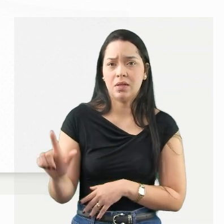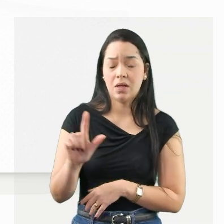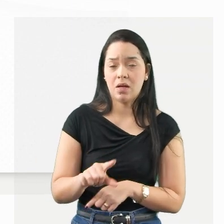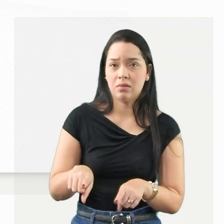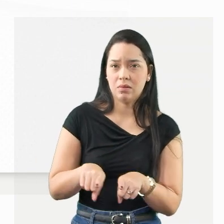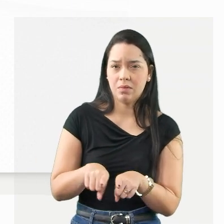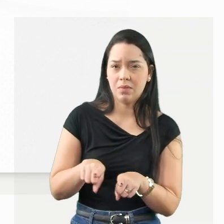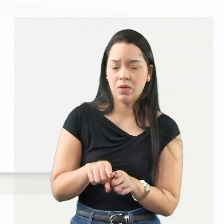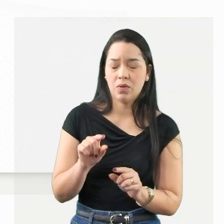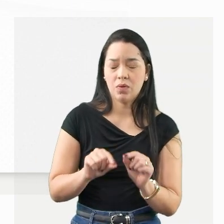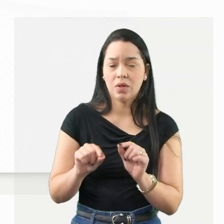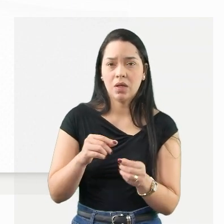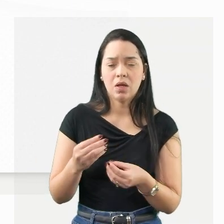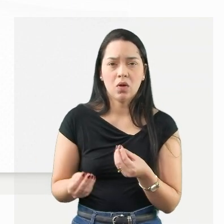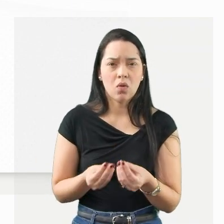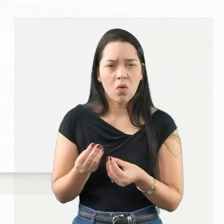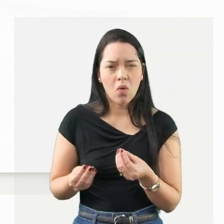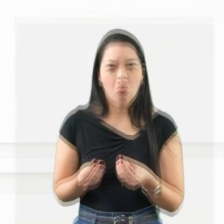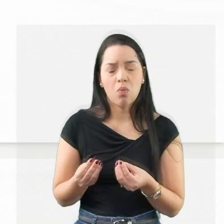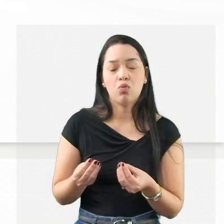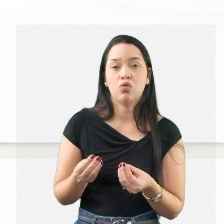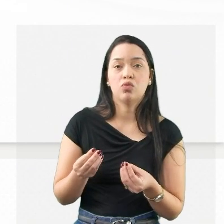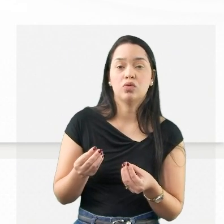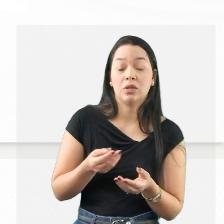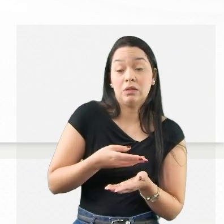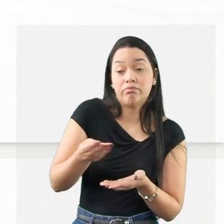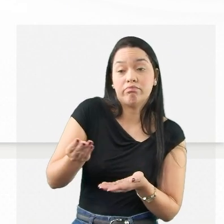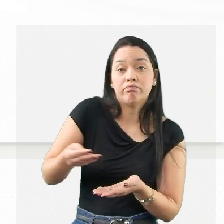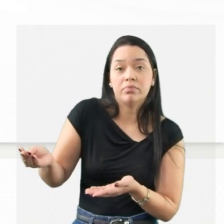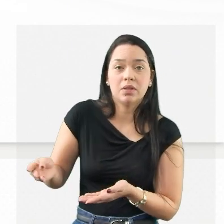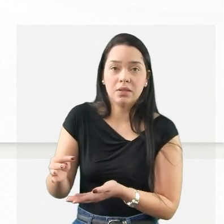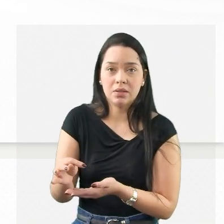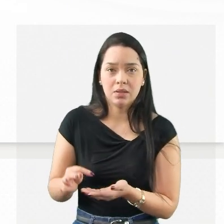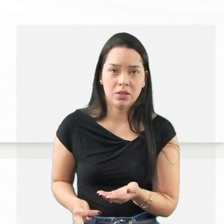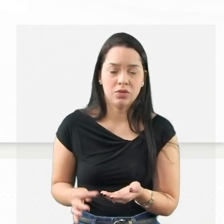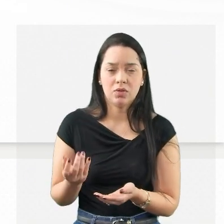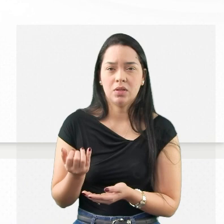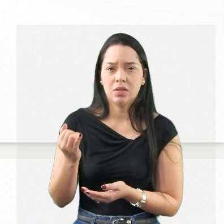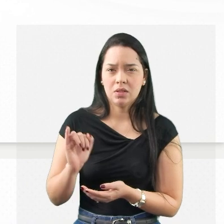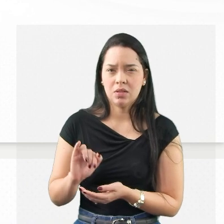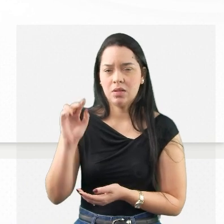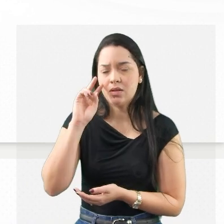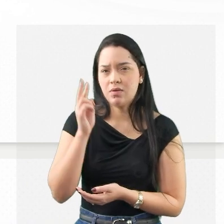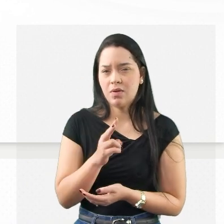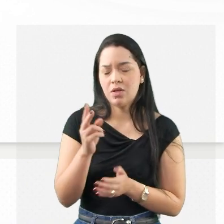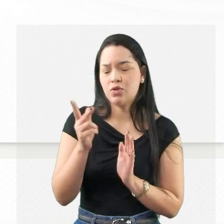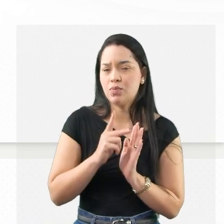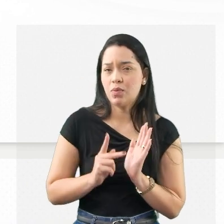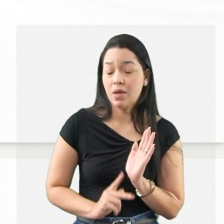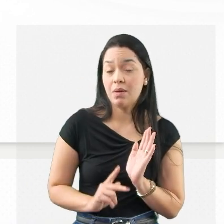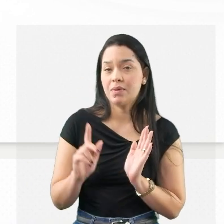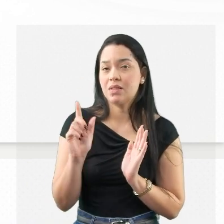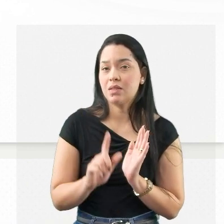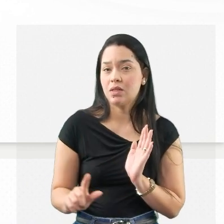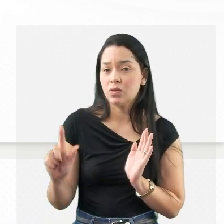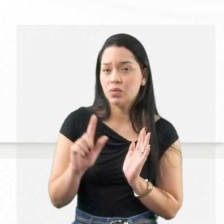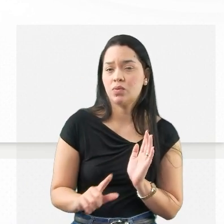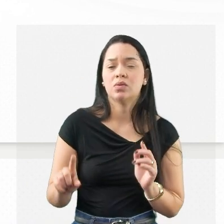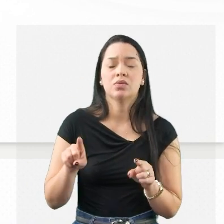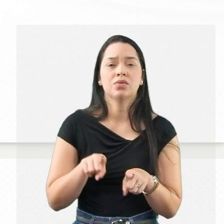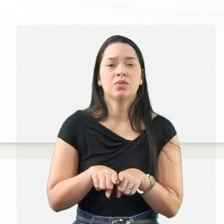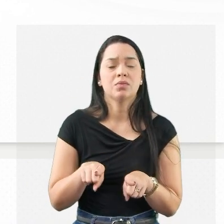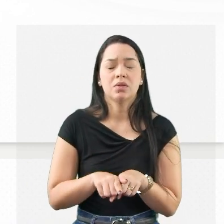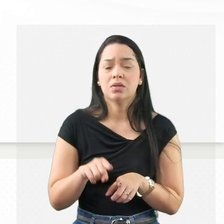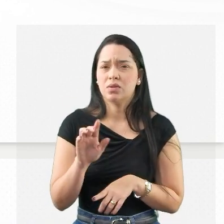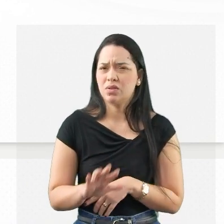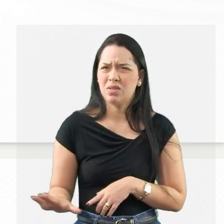caracterizado pela forma de circulação desse texto, né? Se a gente for ver quando a gente trabalha de poemas, de literatura, de forma